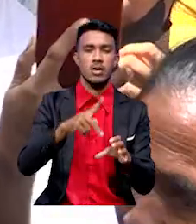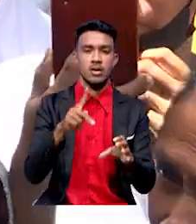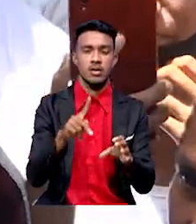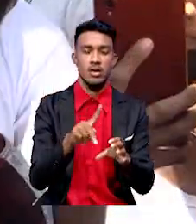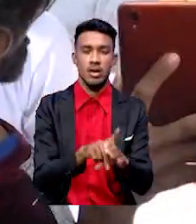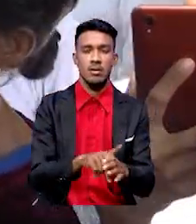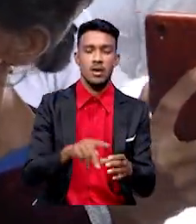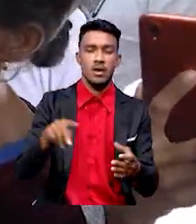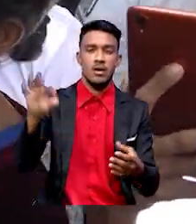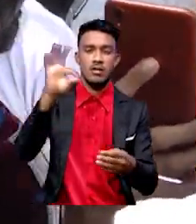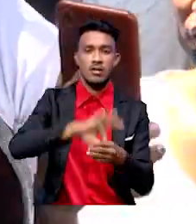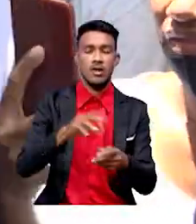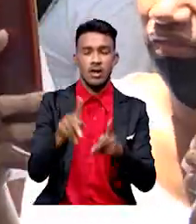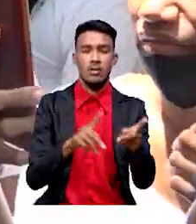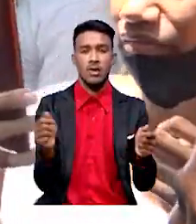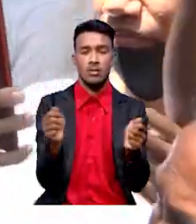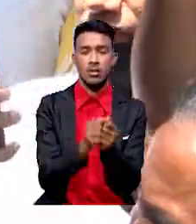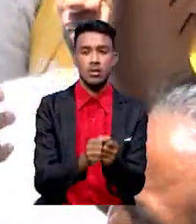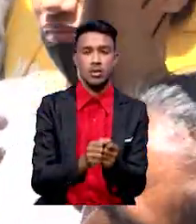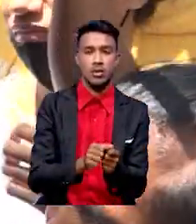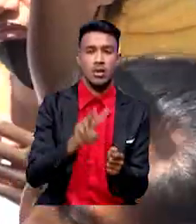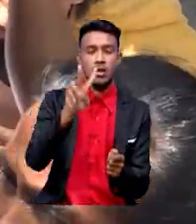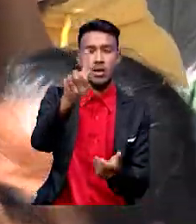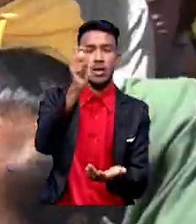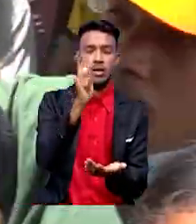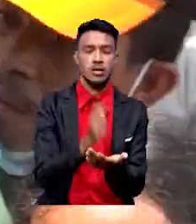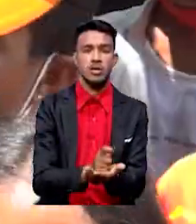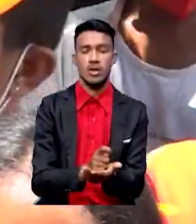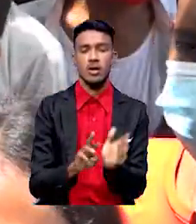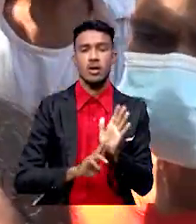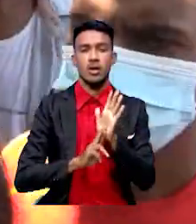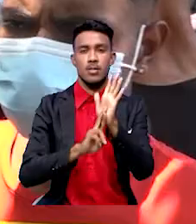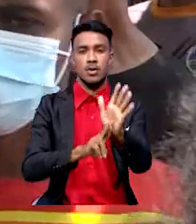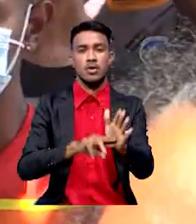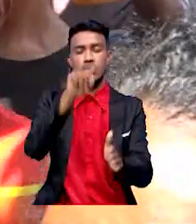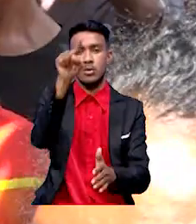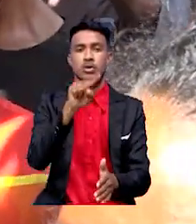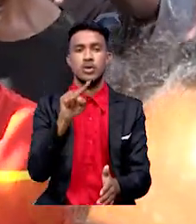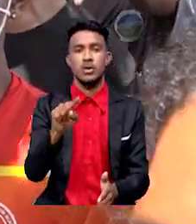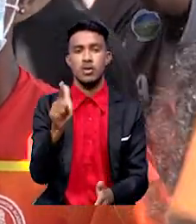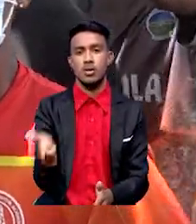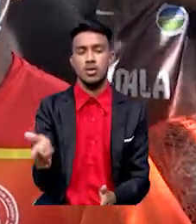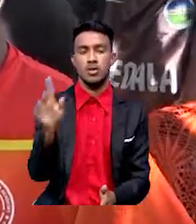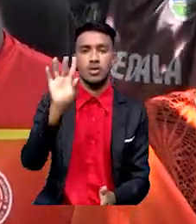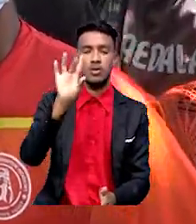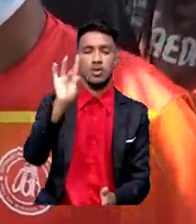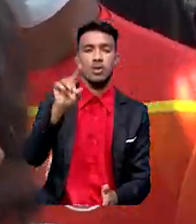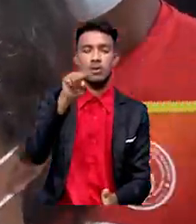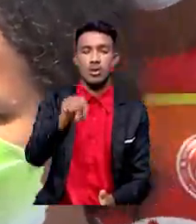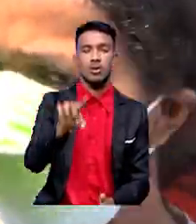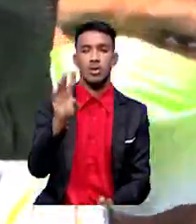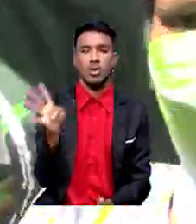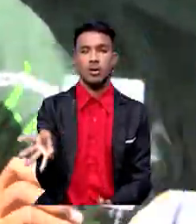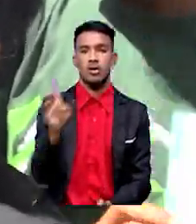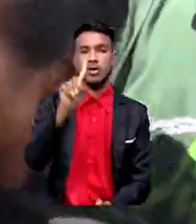votação, no Ema Ramuto Rihun Atuxrua Racing, representa por cento Ronulu Racing Walu, ponto Ratulu Racing